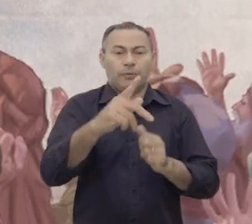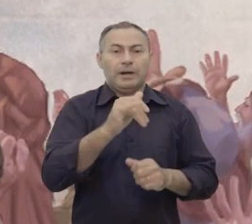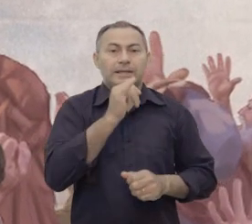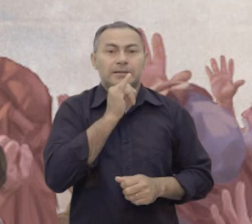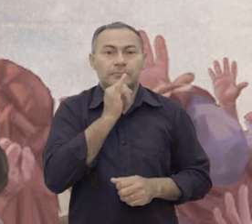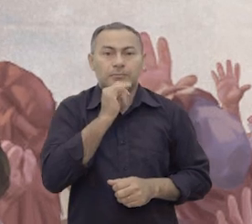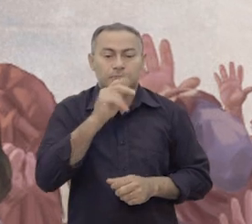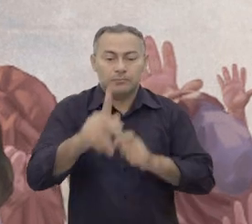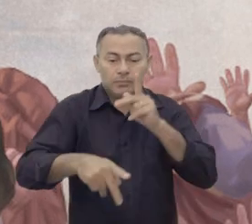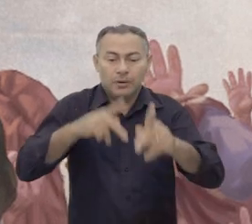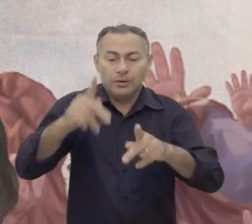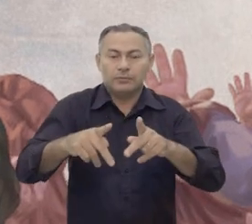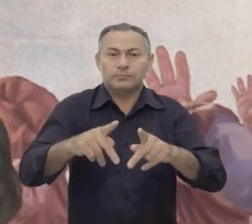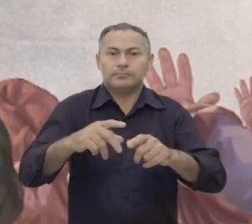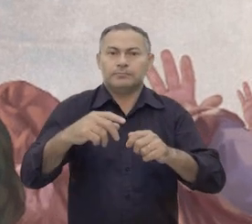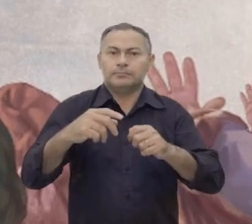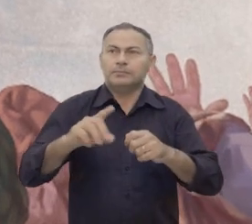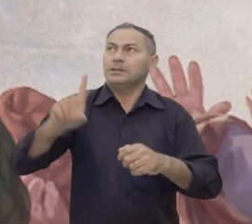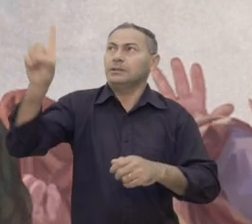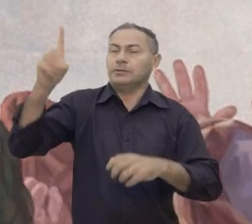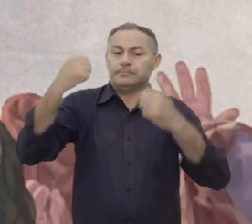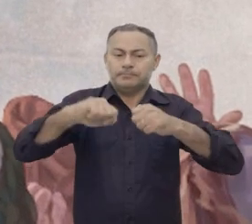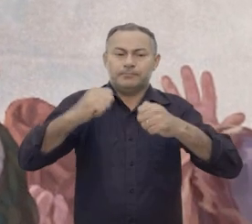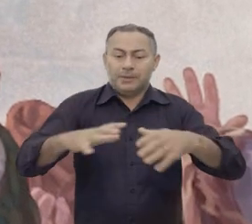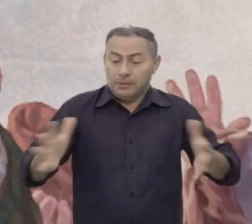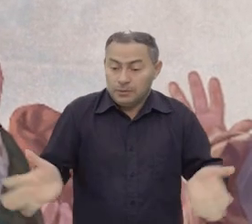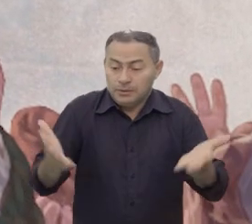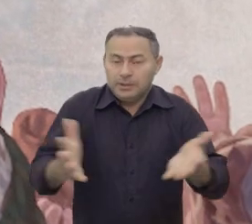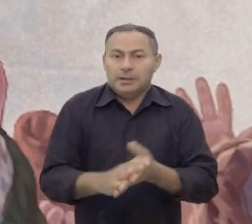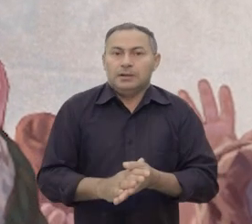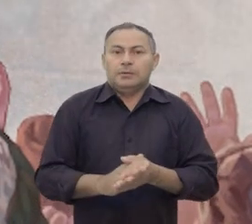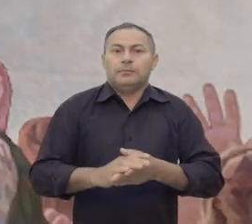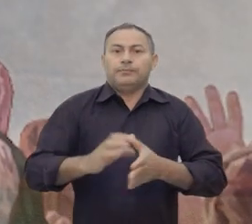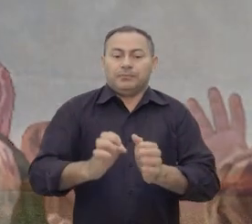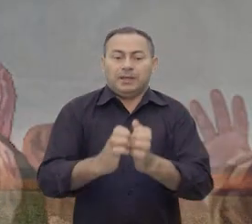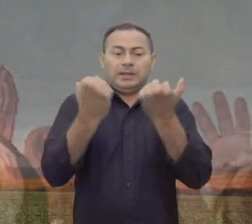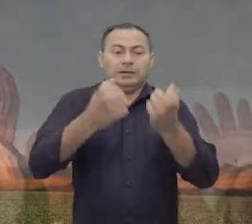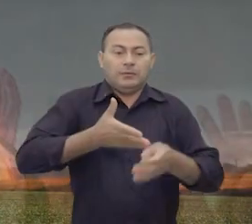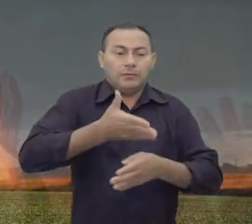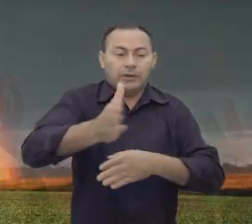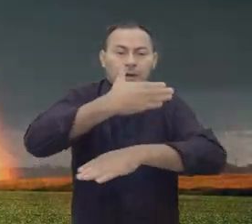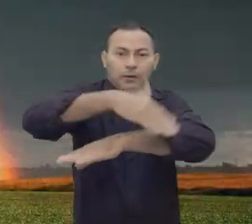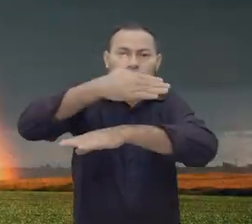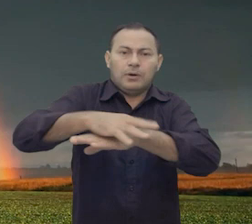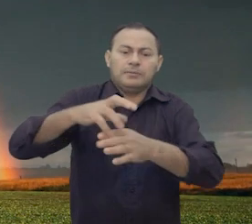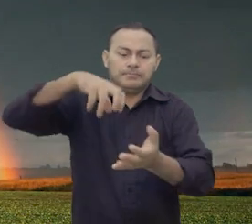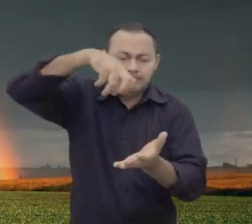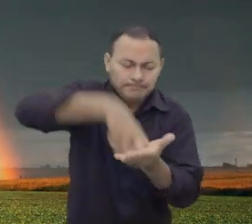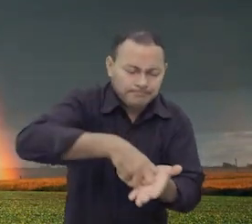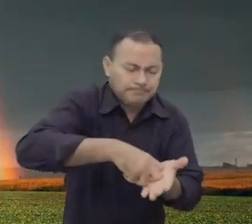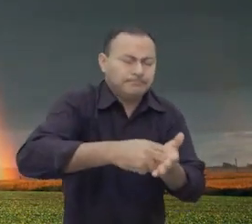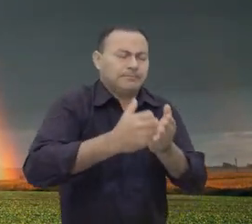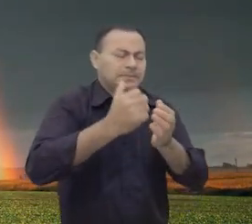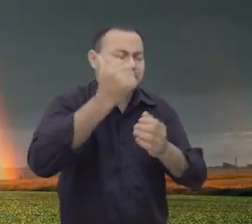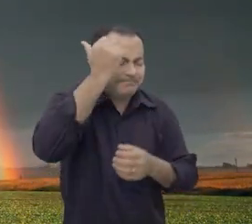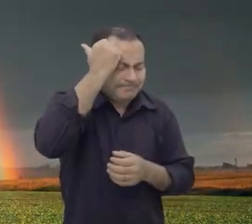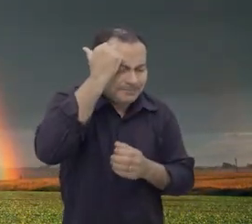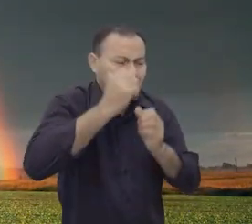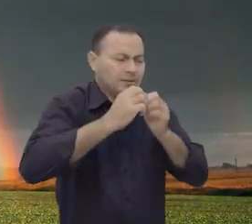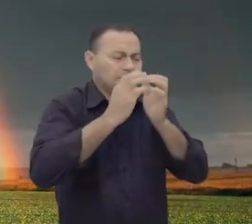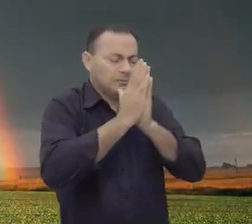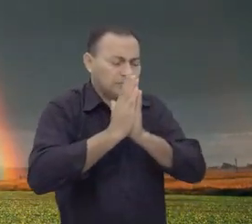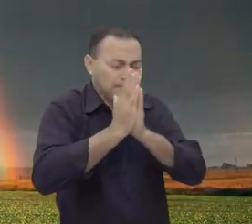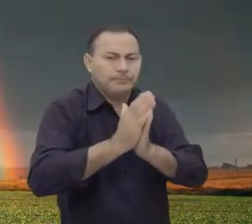Quando o povo de Deus precisou de reavivamento, ele saiu às ruas e prostrou seu rosto em terra diante de Deus na